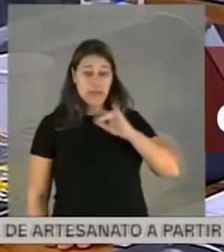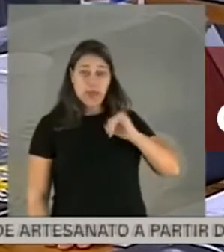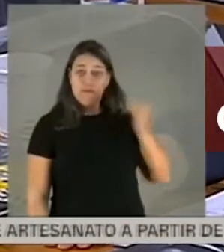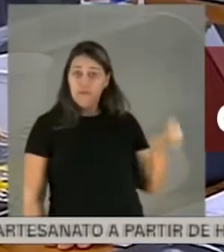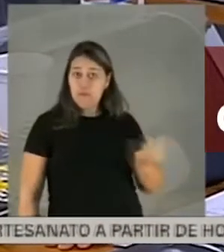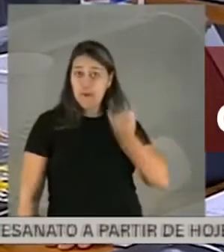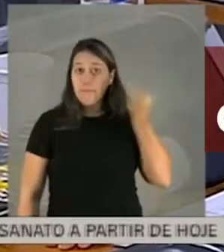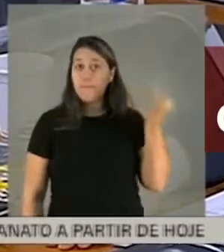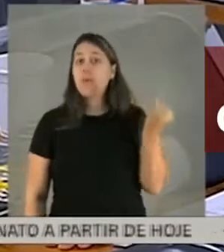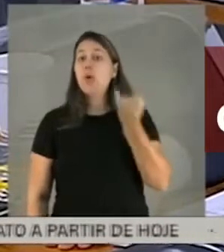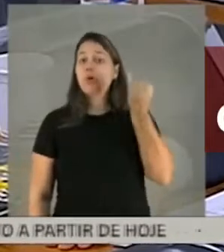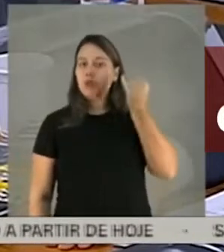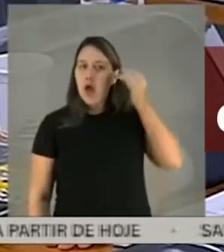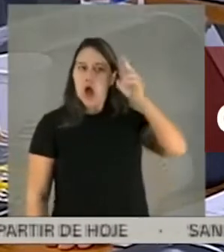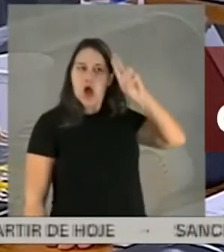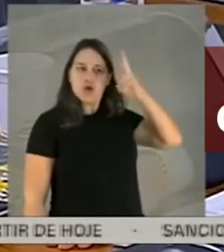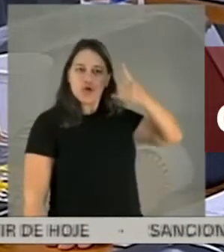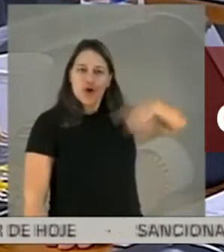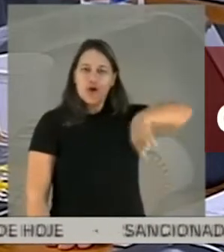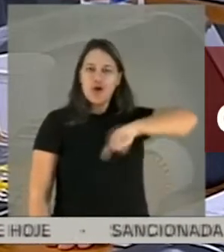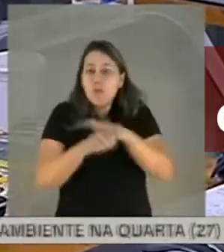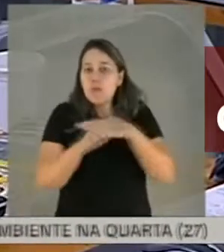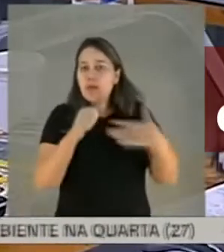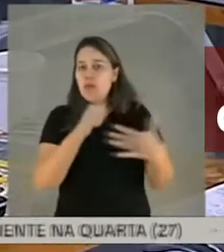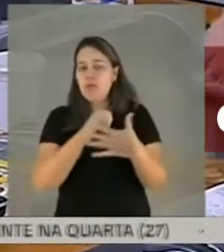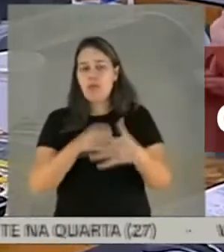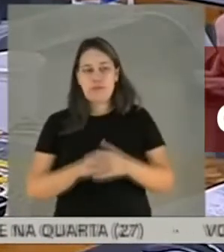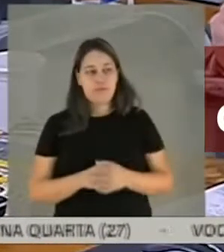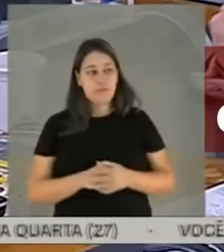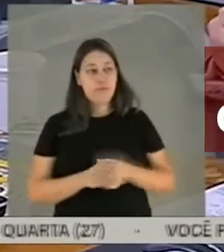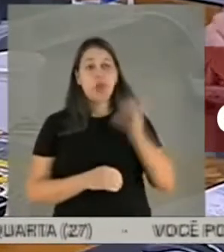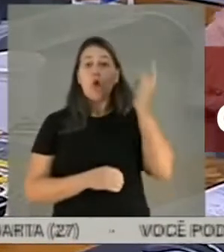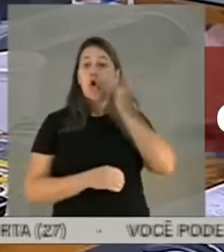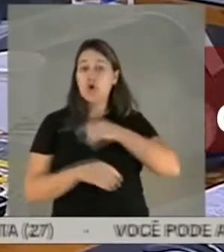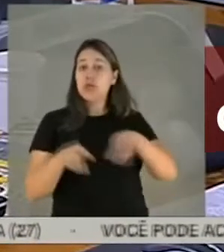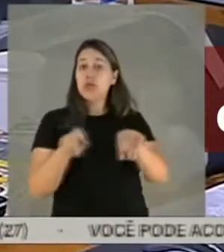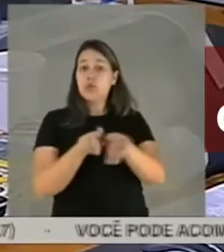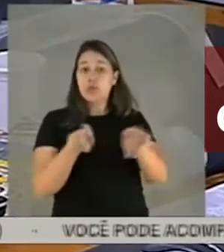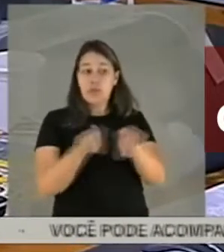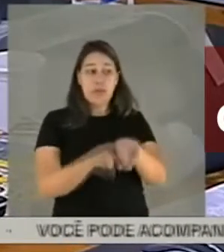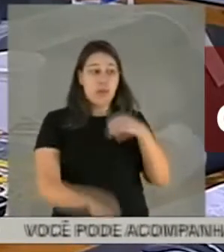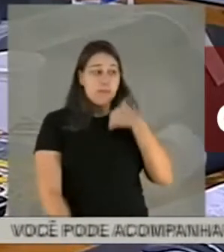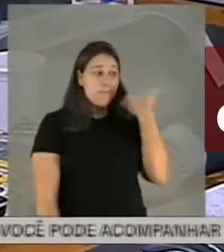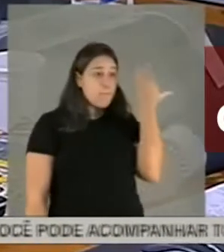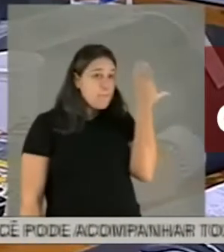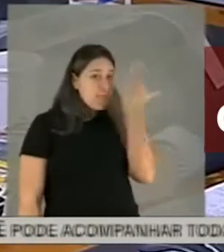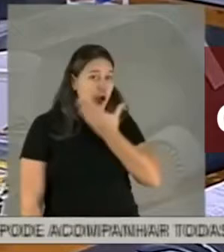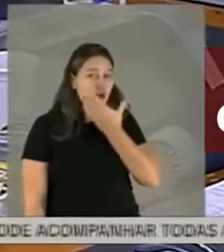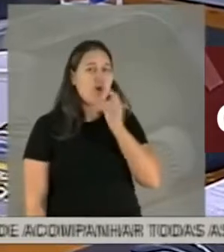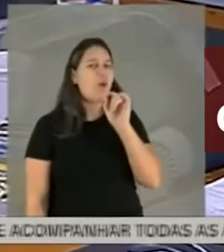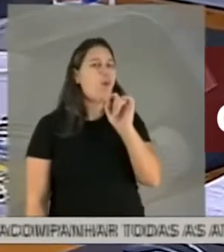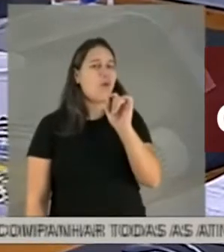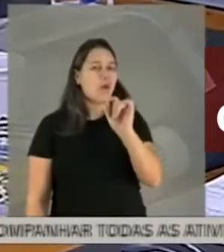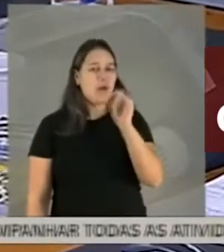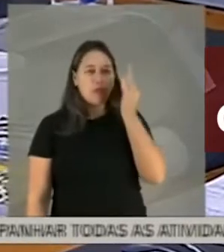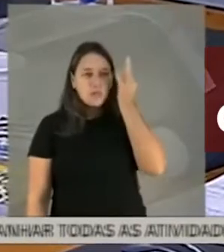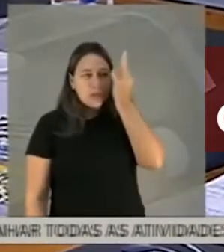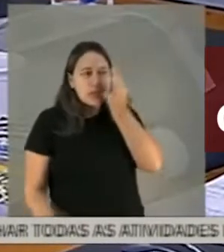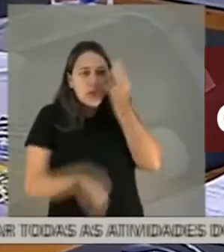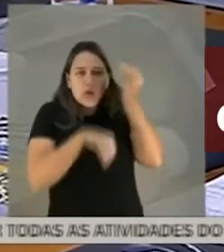fundamental para a história do nosso país e conseguiu provar uma tese central